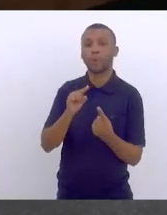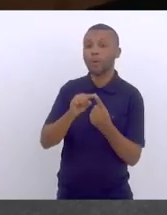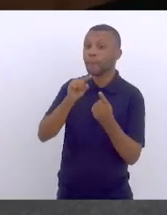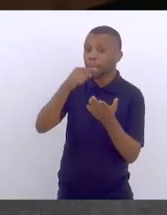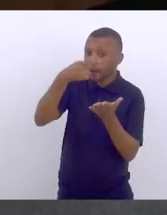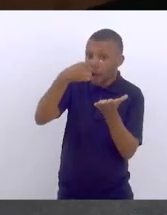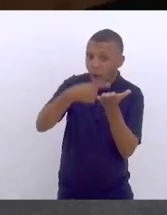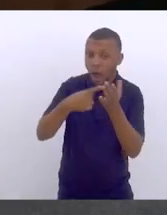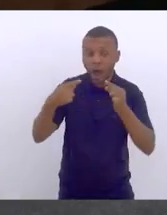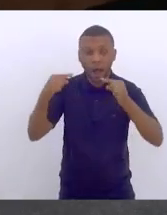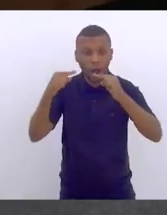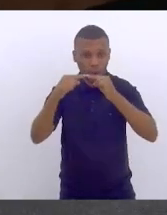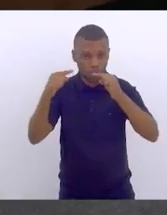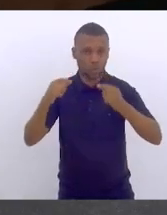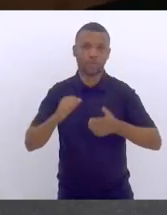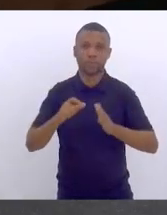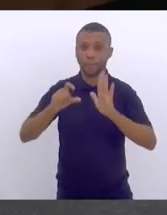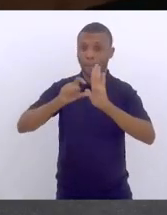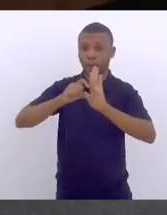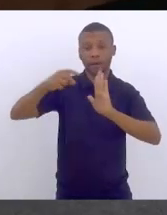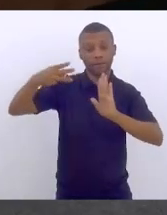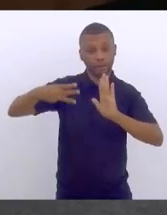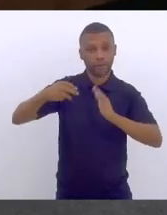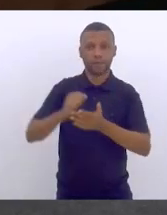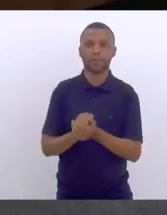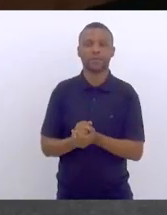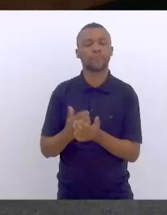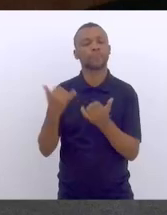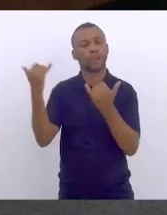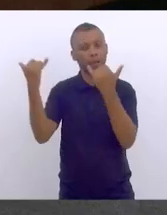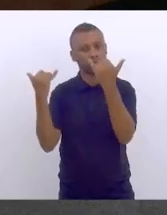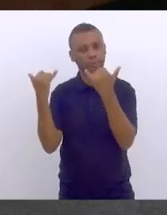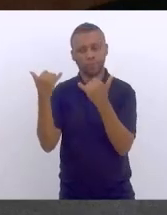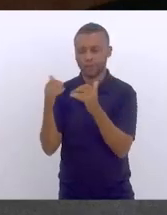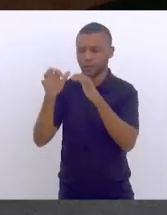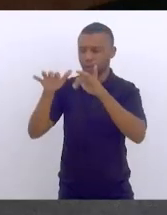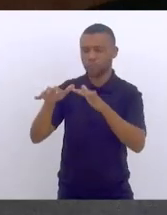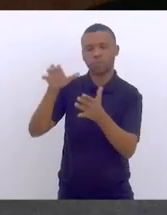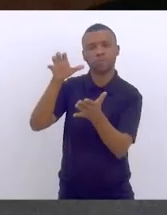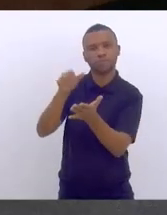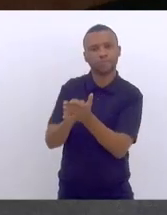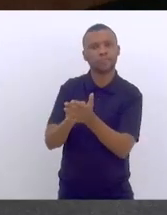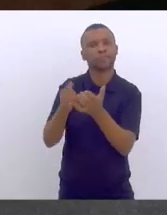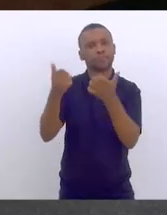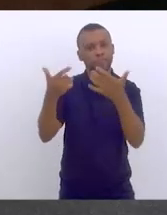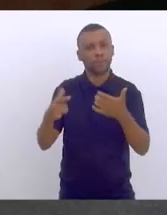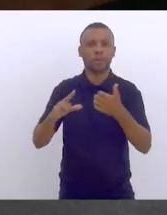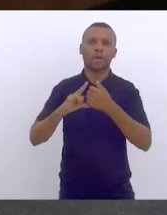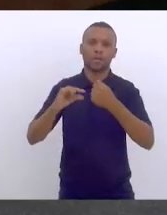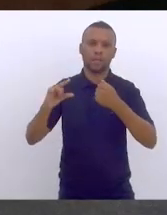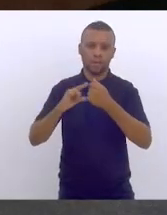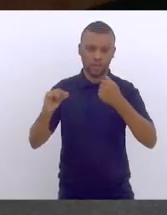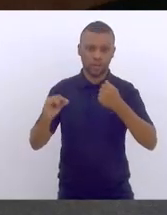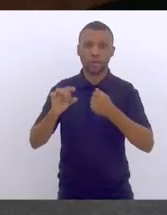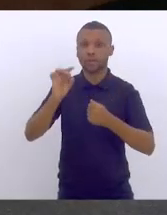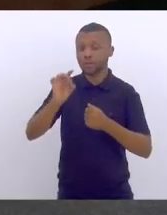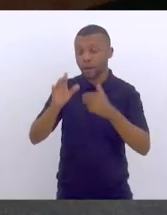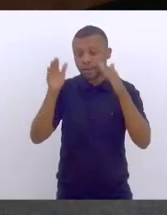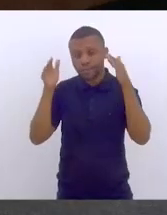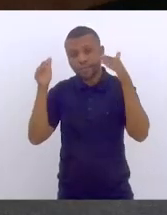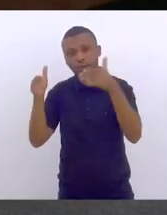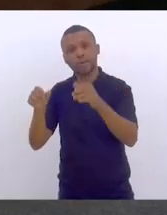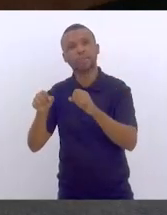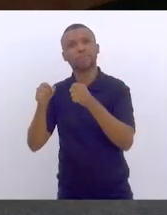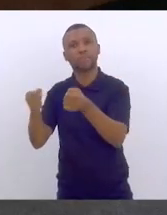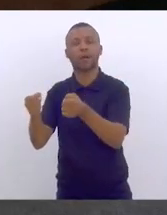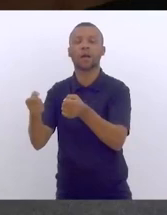acordo. Parágrafo 3º. Os dados do cadastro de que trata este artigo só serão fornecidos